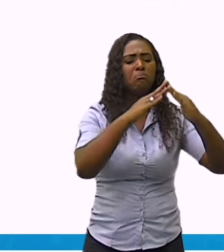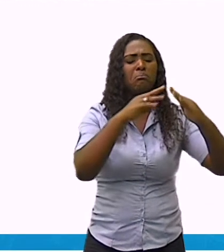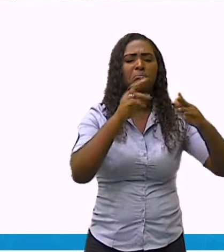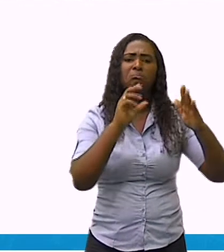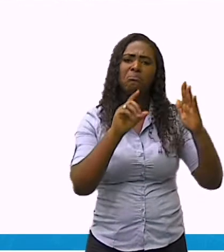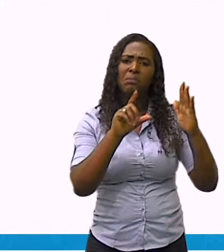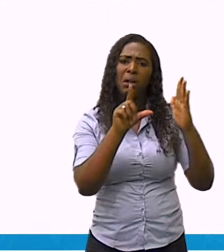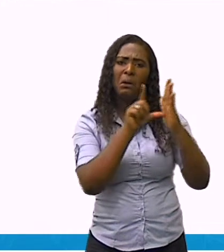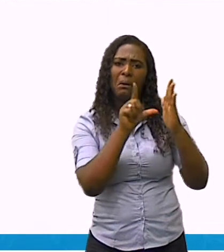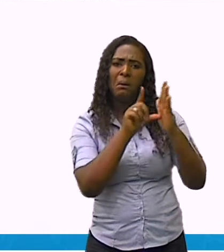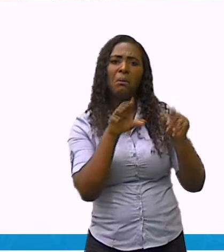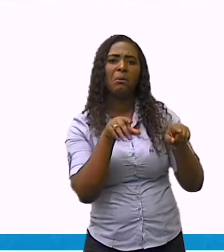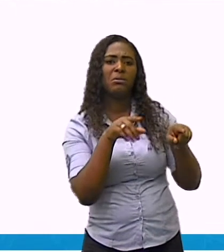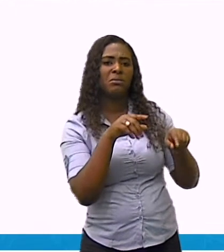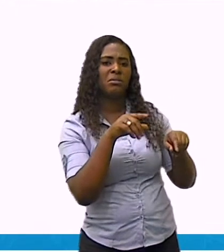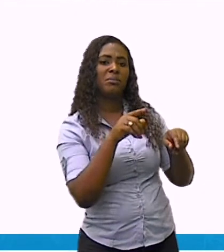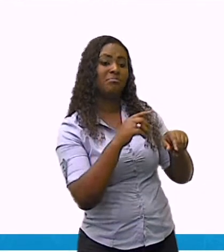flores.